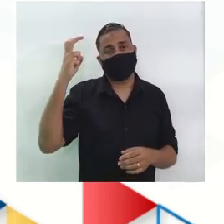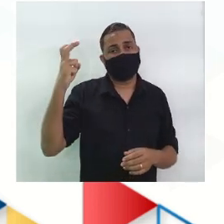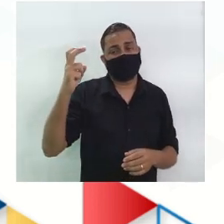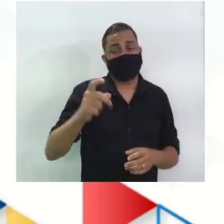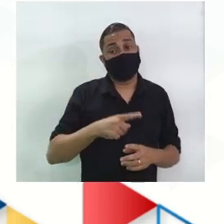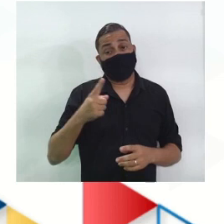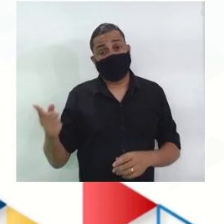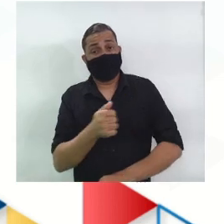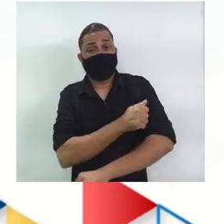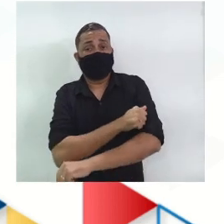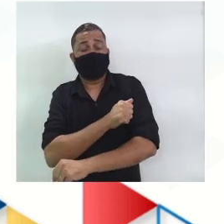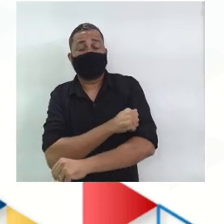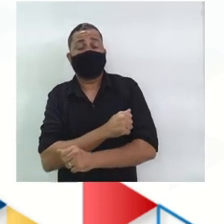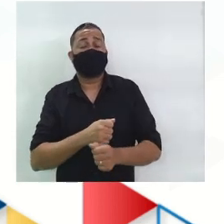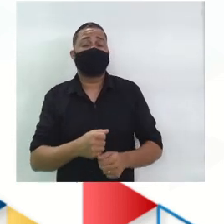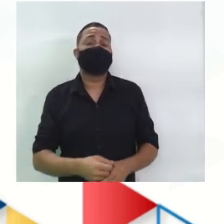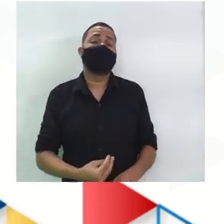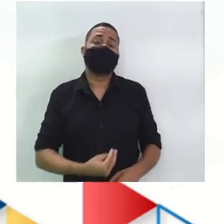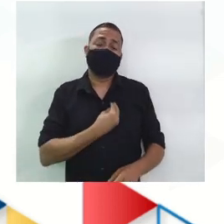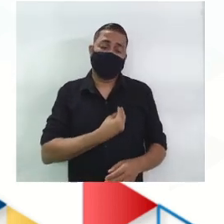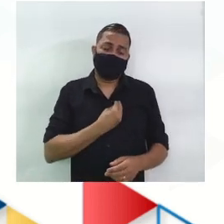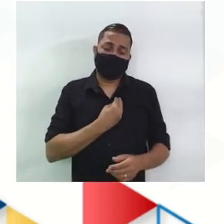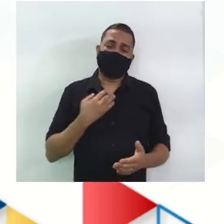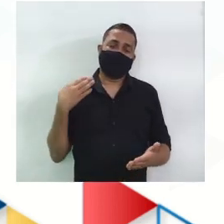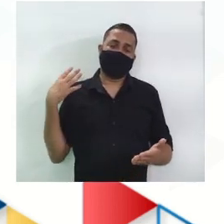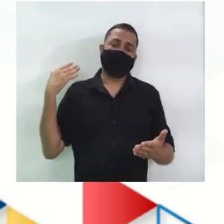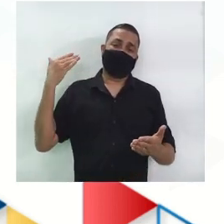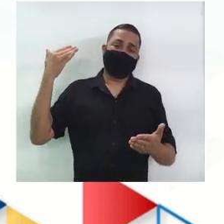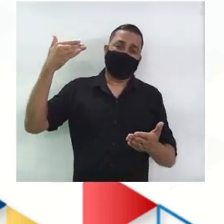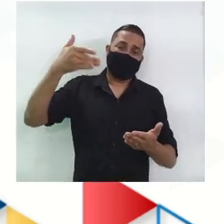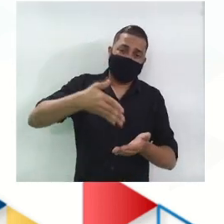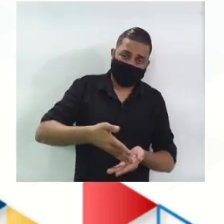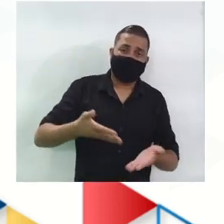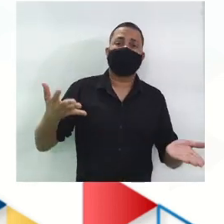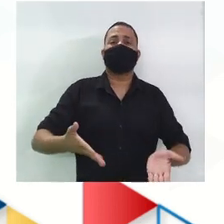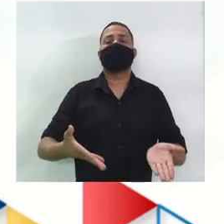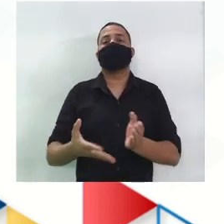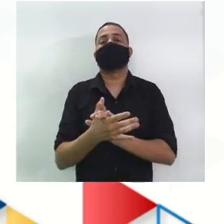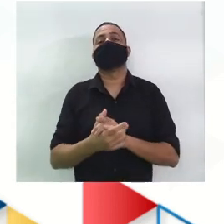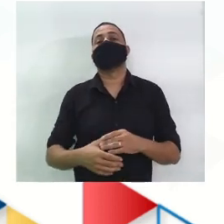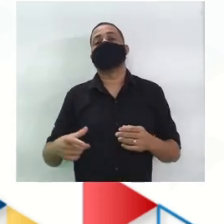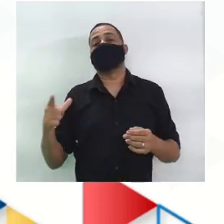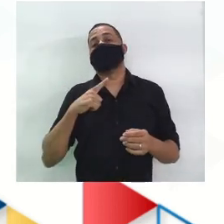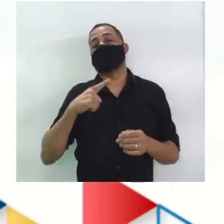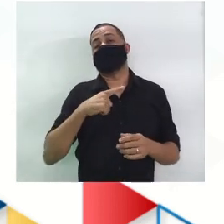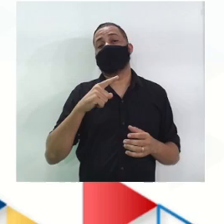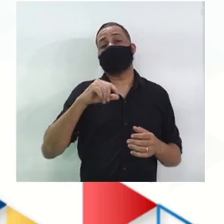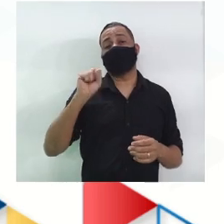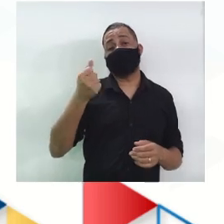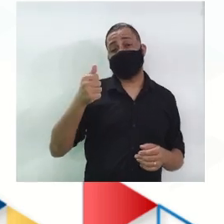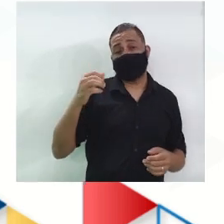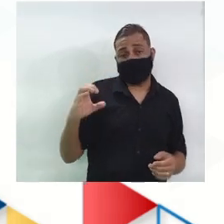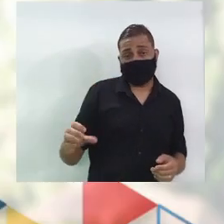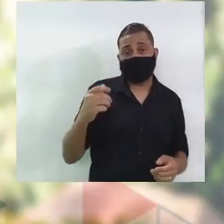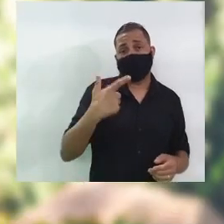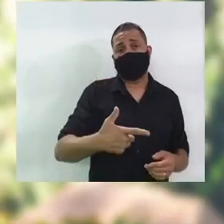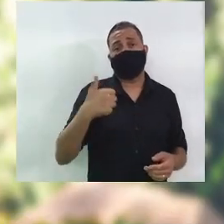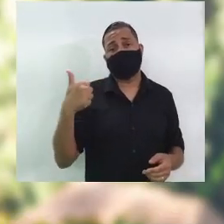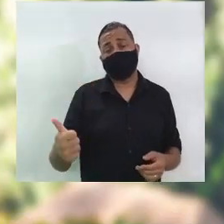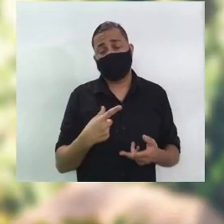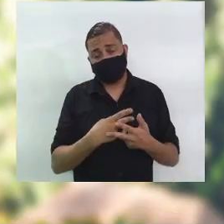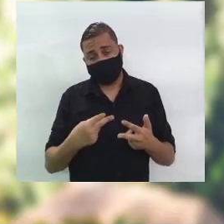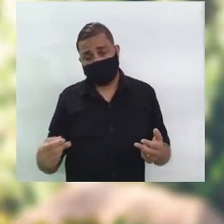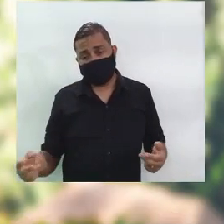discípulo. Sobreviveu intacto até os dias de hoje, chegando ao século XXI, onde vários